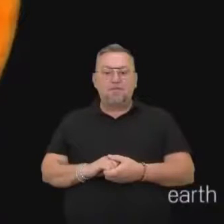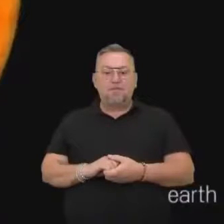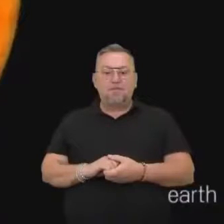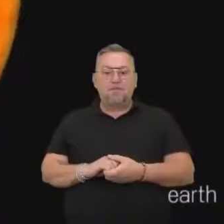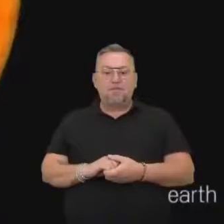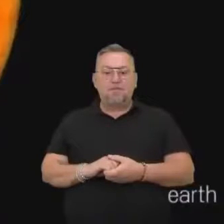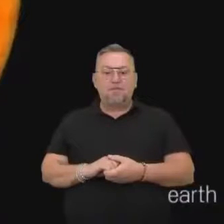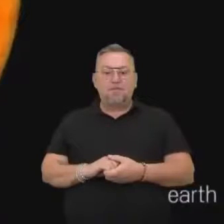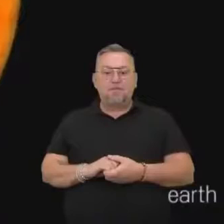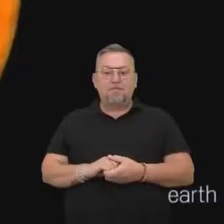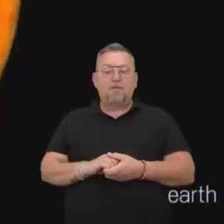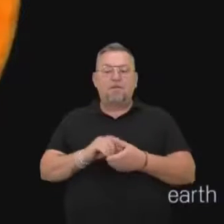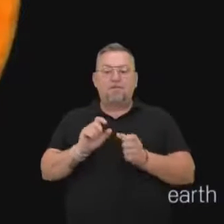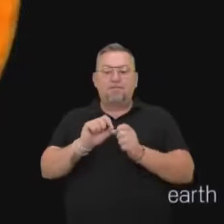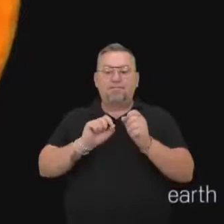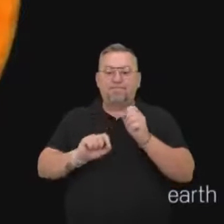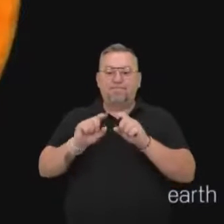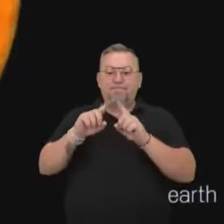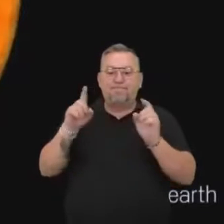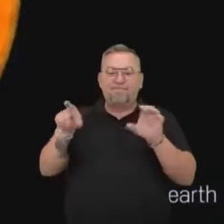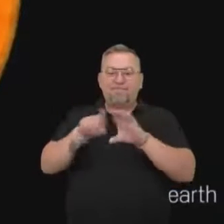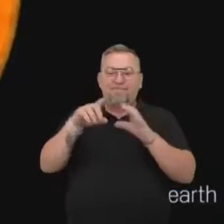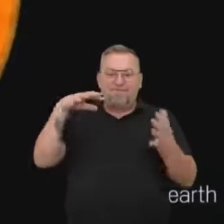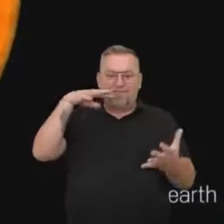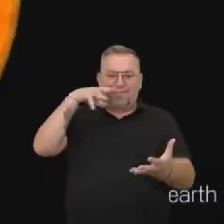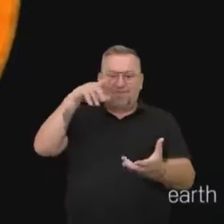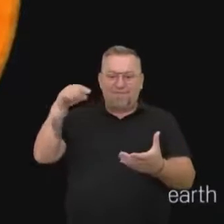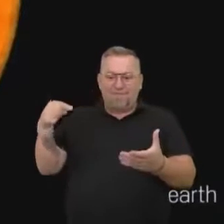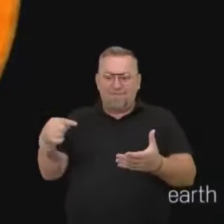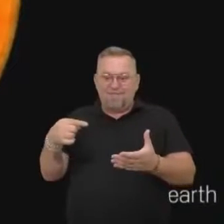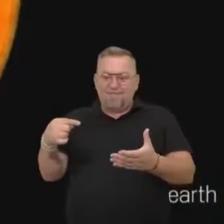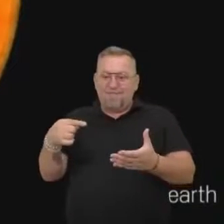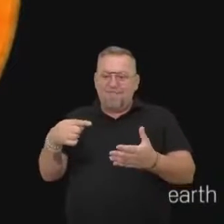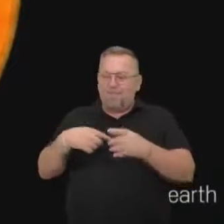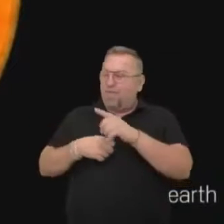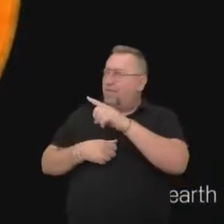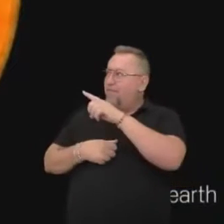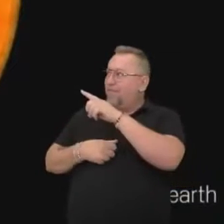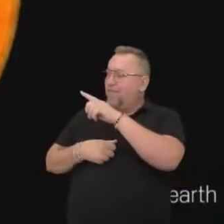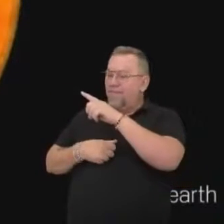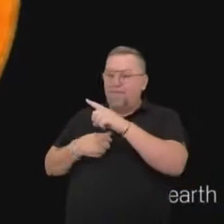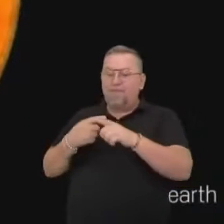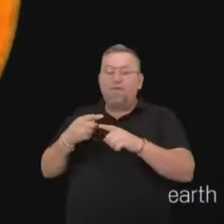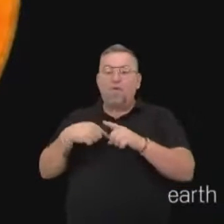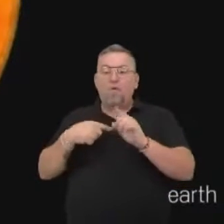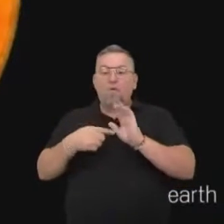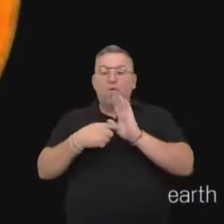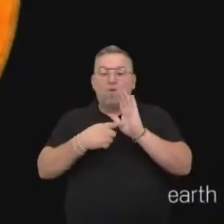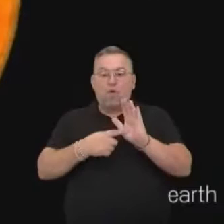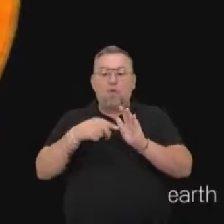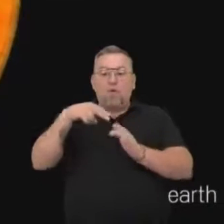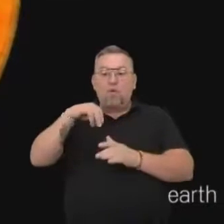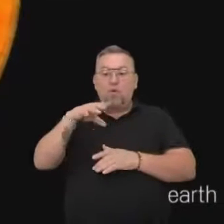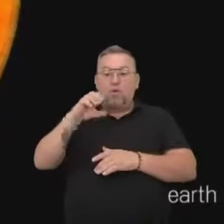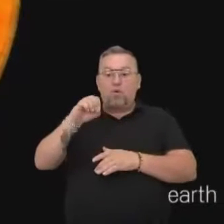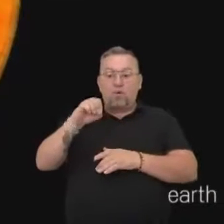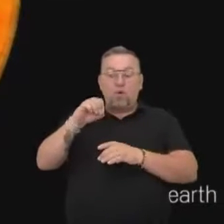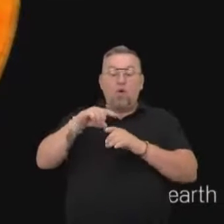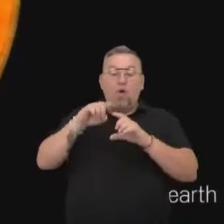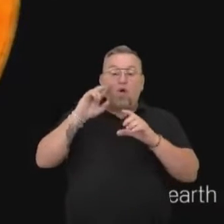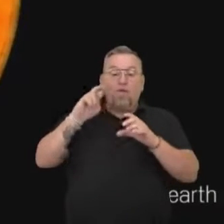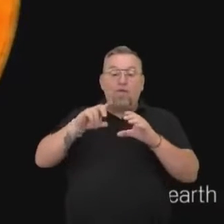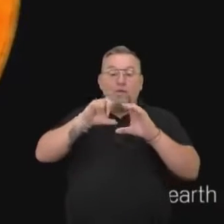Então tá aí a formação, né, as camadas internas, né, de que nós vamos apresentar aí, né, mostrando aí o núcleo interno, o núcleo externo, o